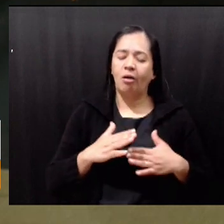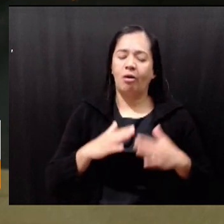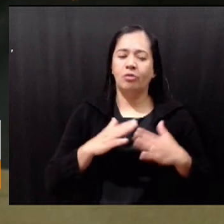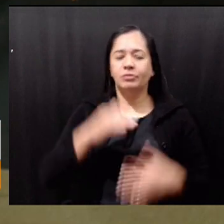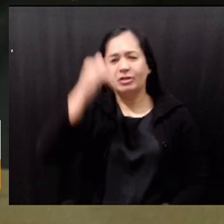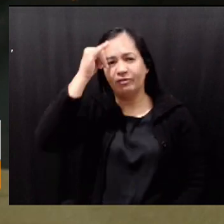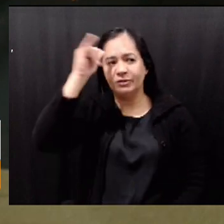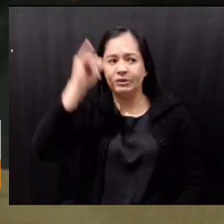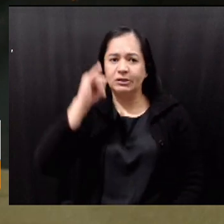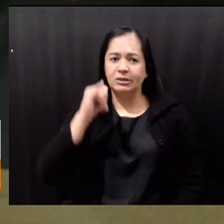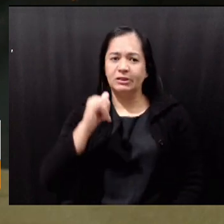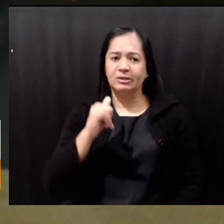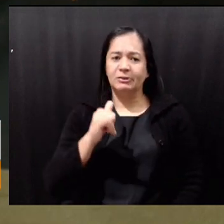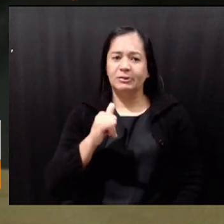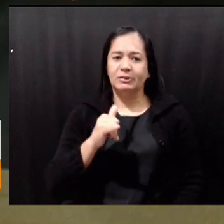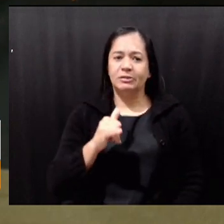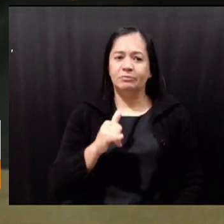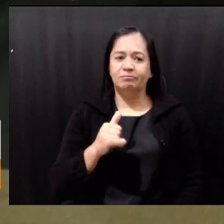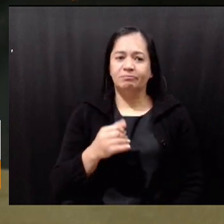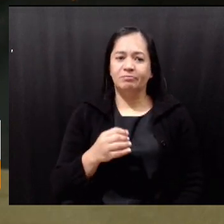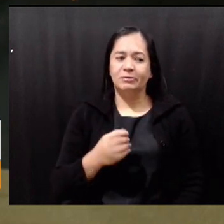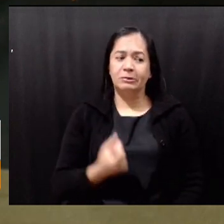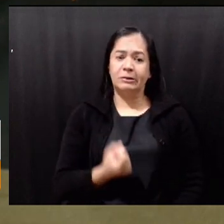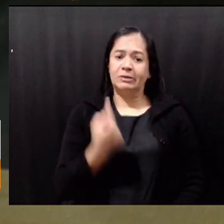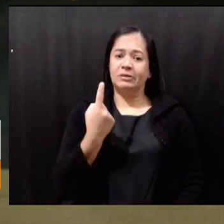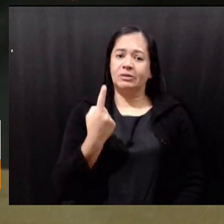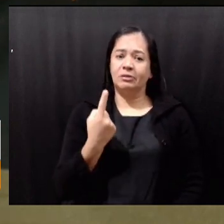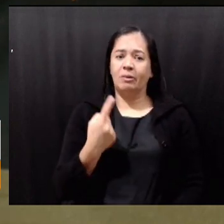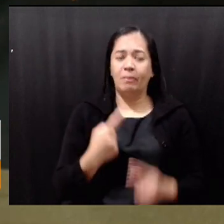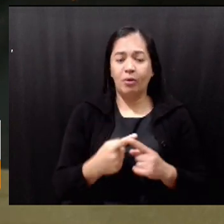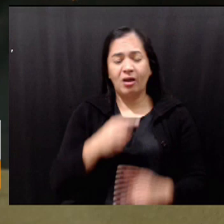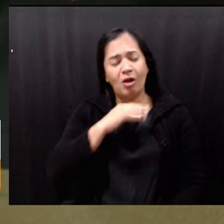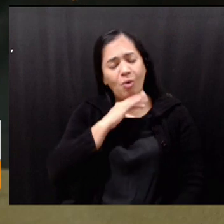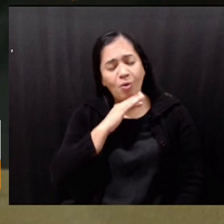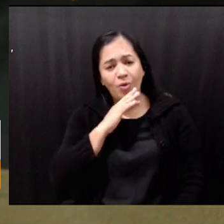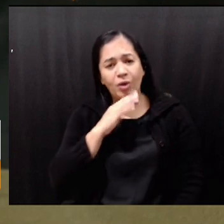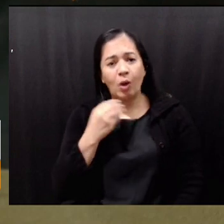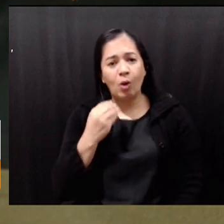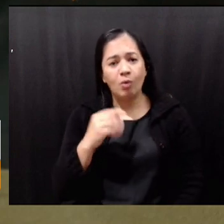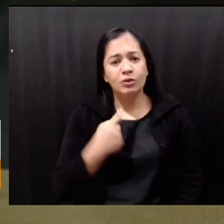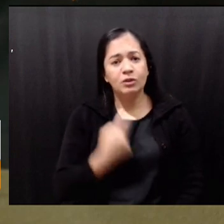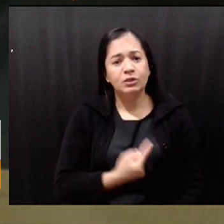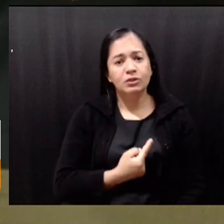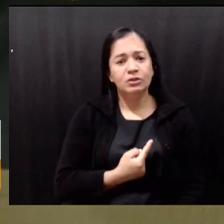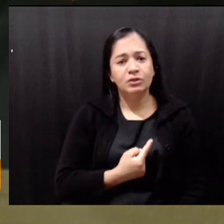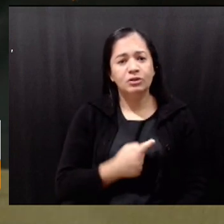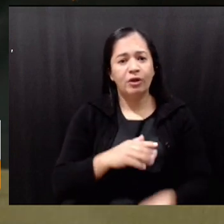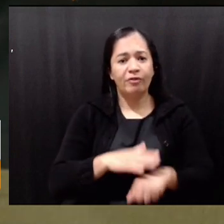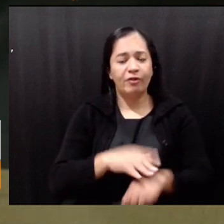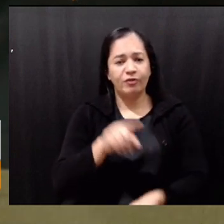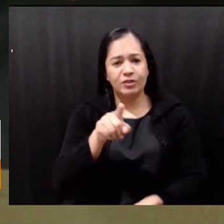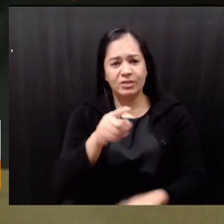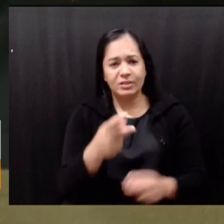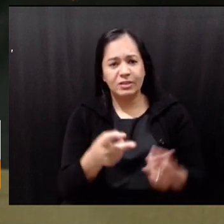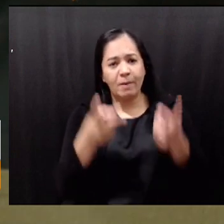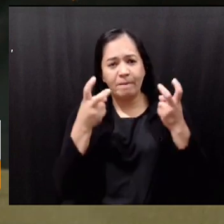isso soe estranho, porque é ruim. Como é que a gente faz? Quando É. você vê que você fez de tudo por aquela amizade, a amizade